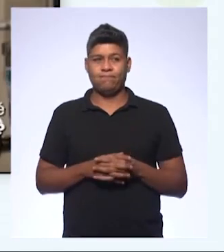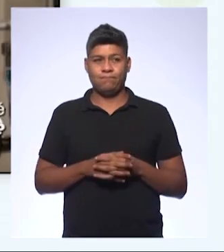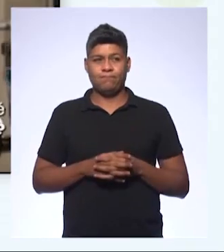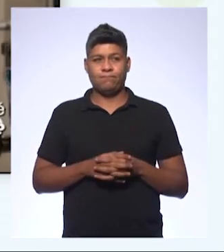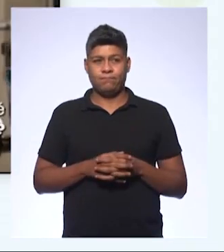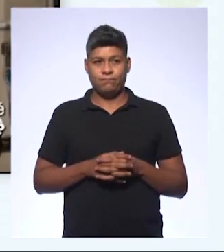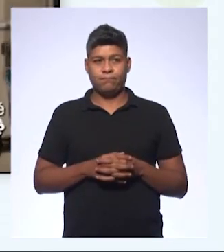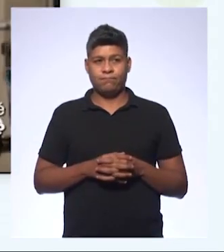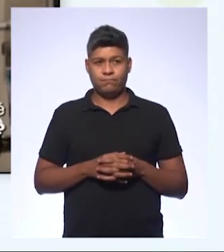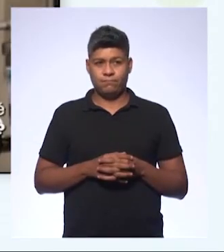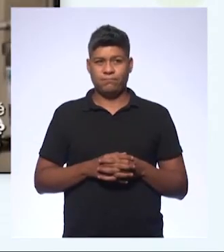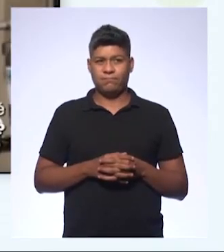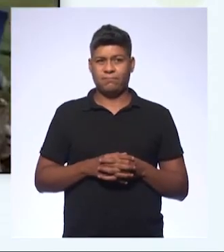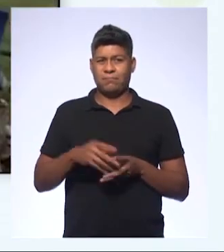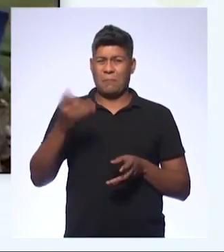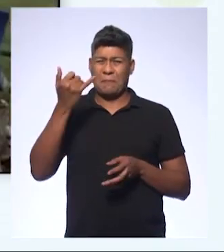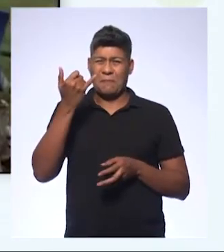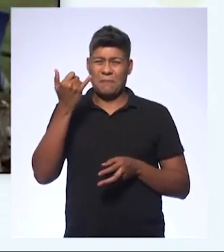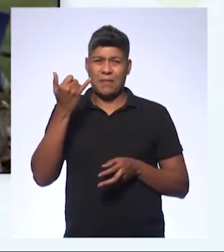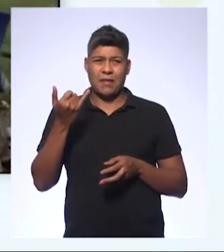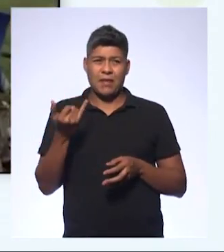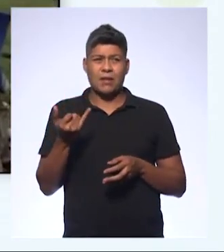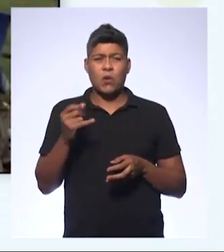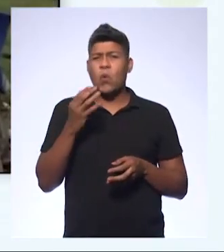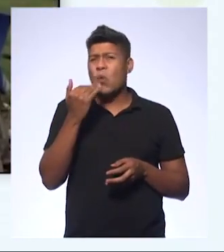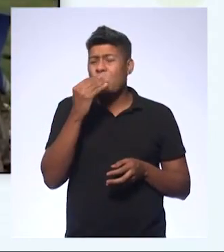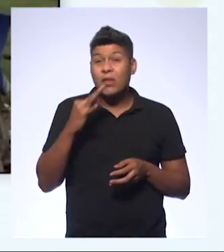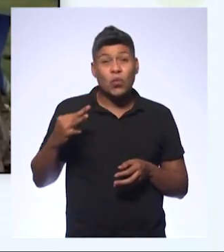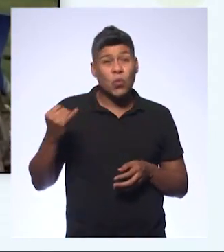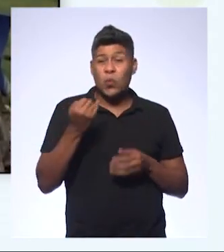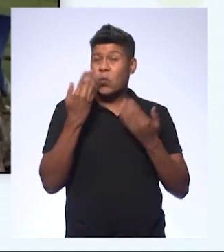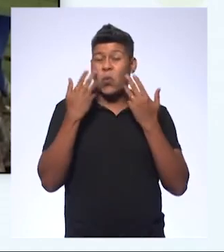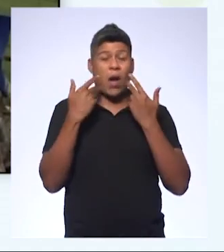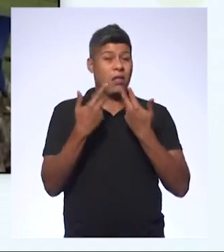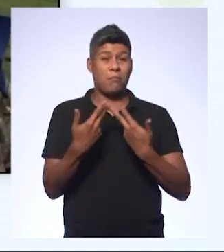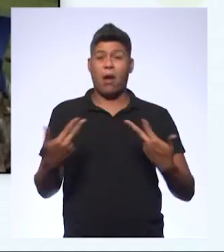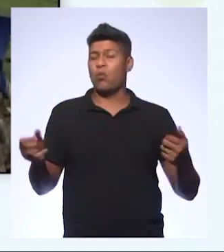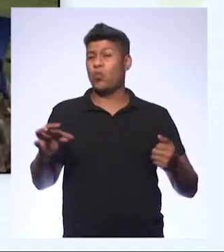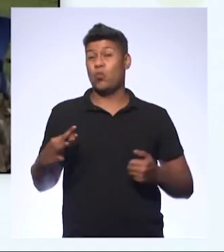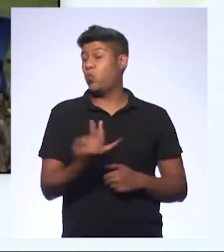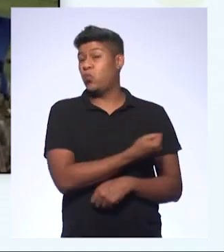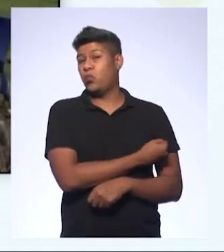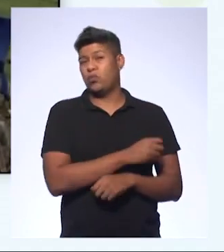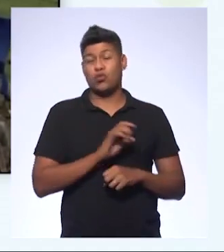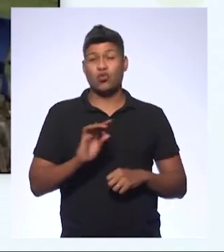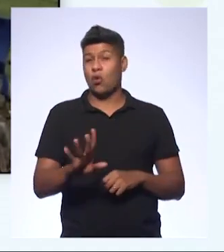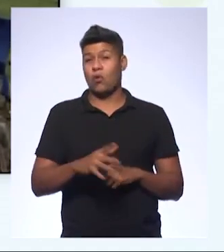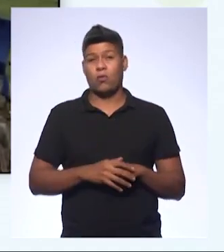Era calango, preguiça, comia todo bicho que aparecia.